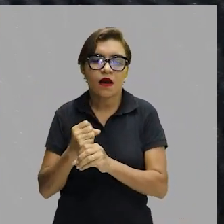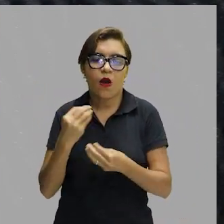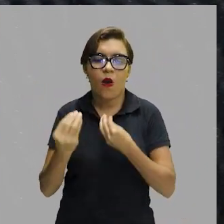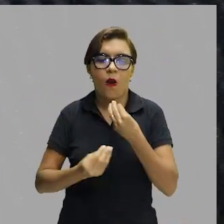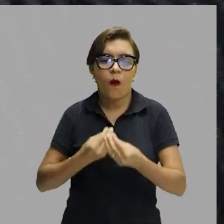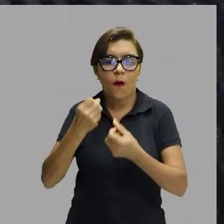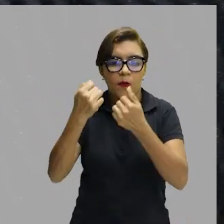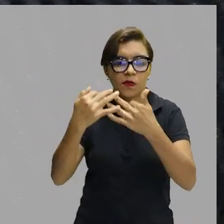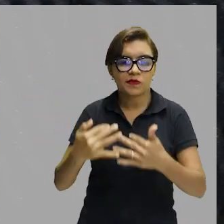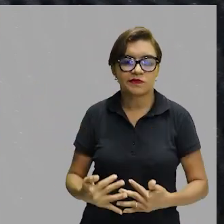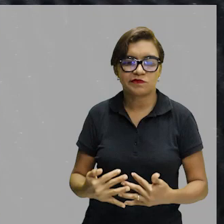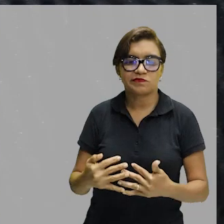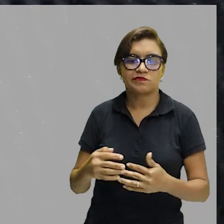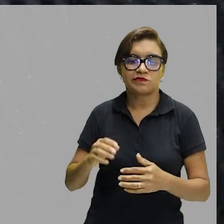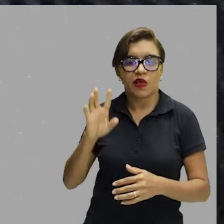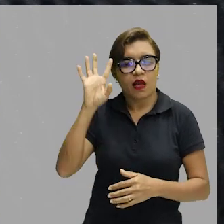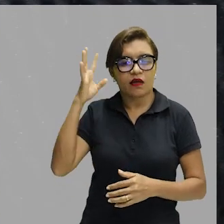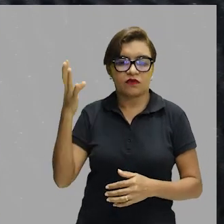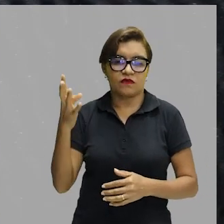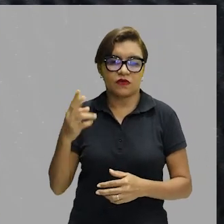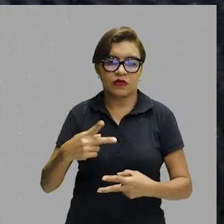expressão. ΔTE